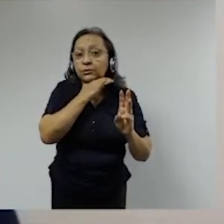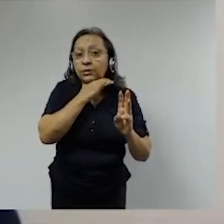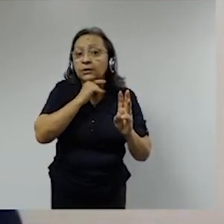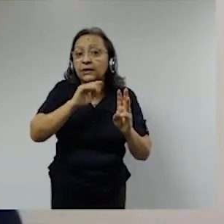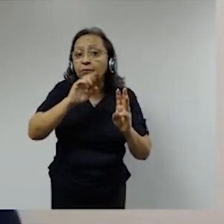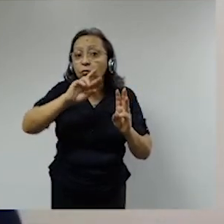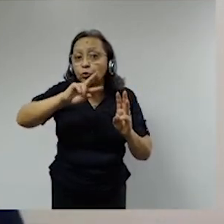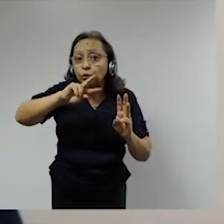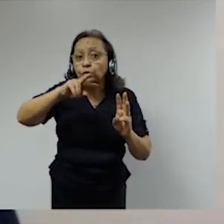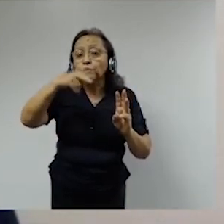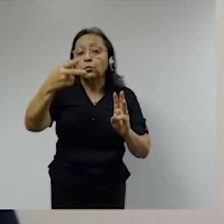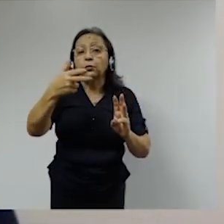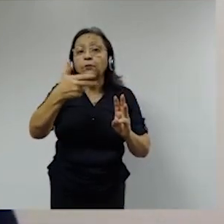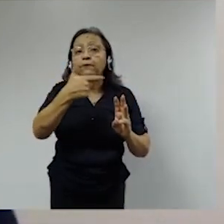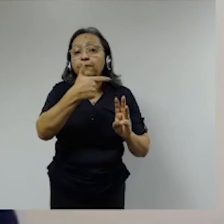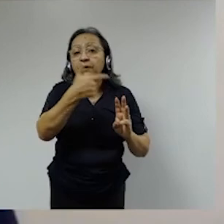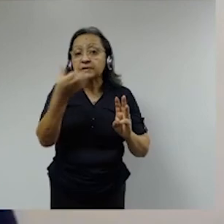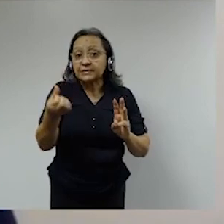Houve uma alta de